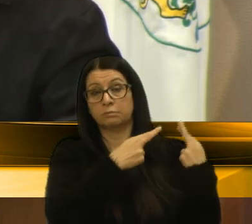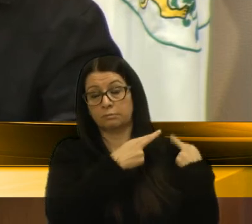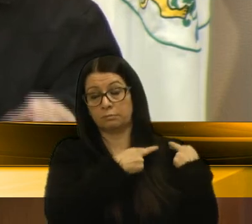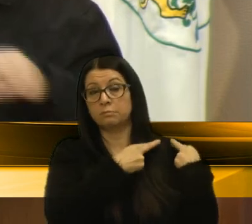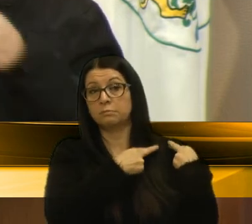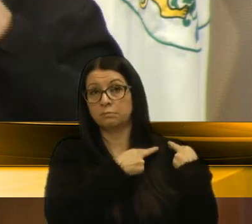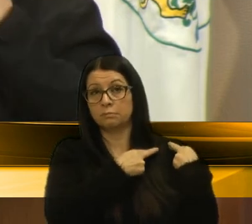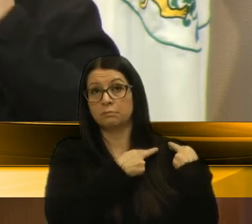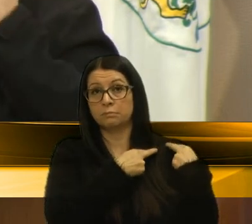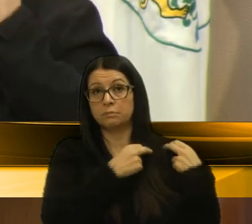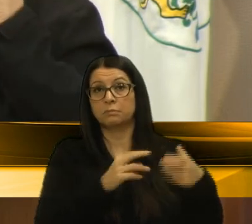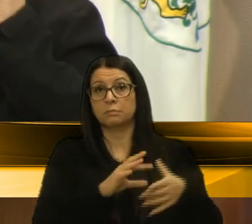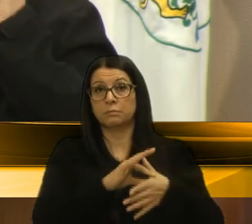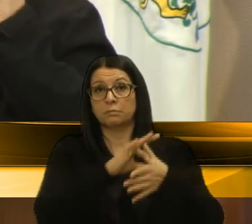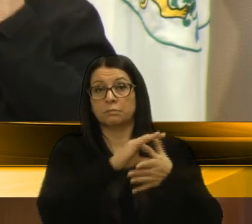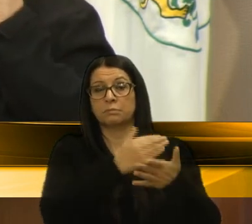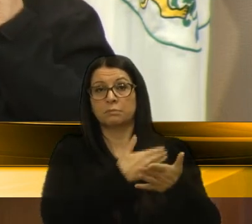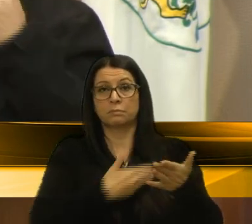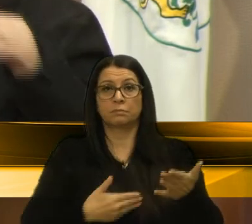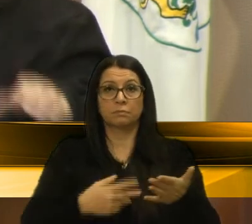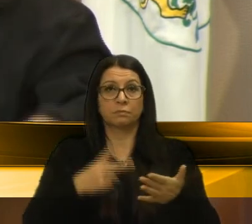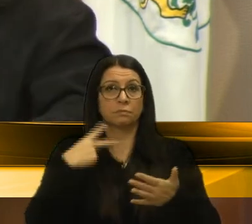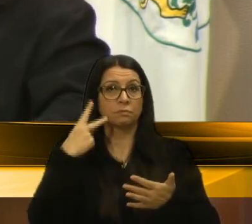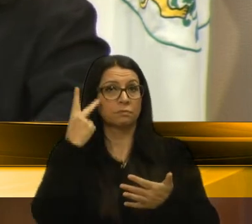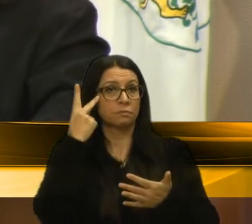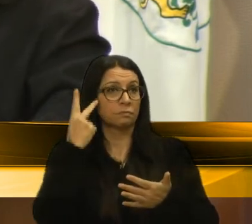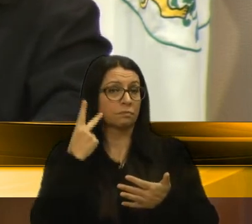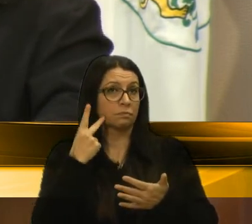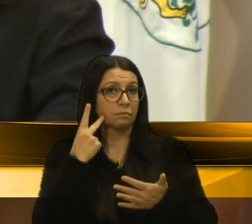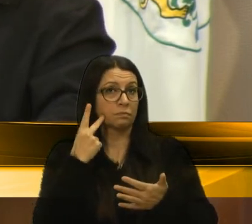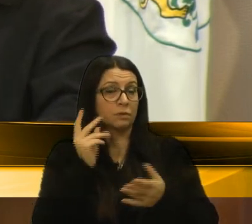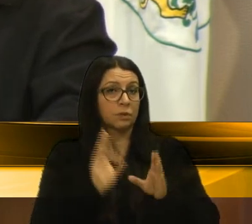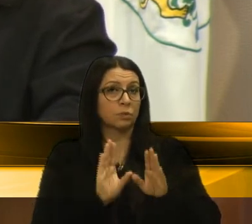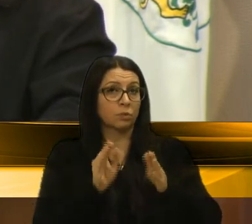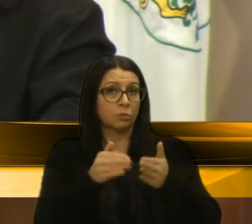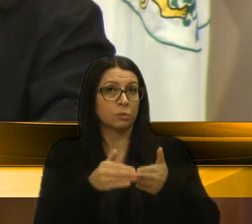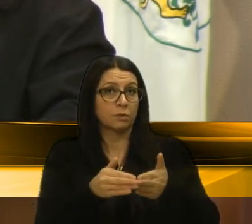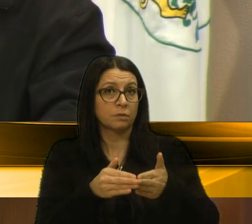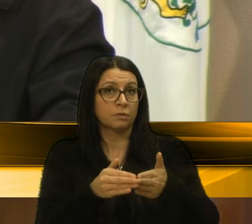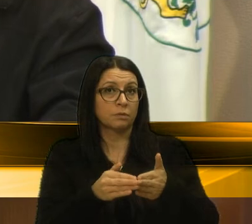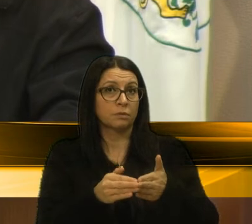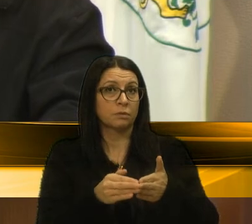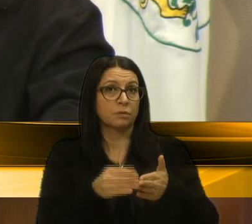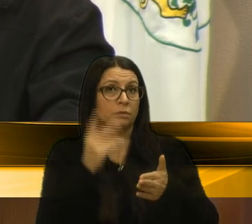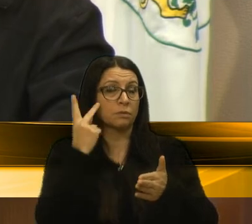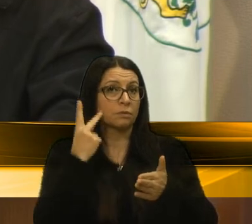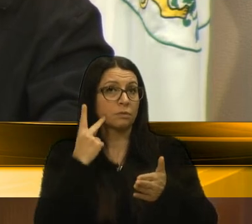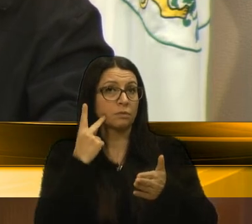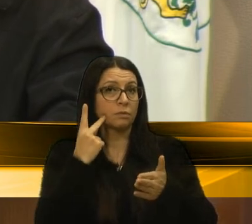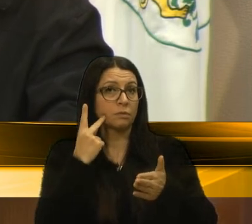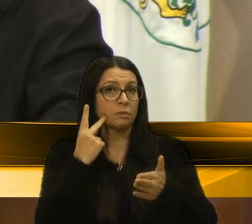sentido, a liderança do governo, vereador Renato, a comissão, vereador Renato Nunes,